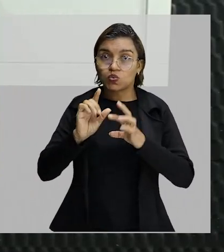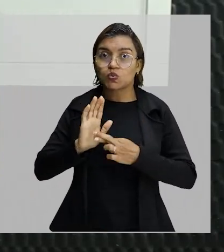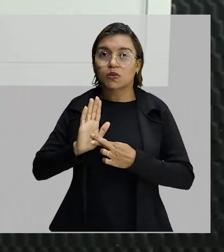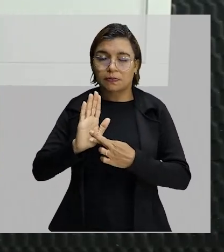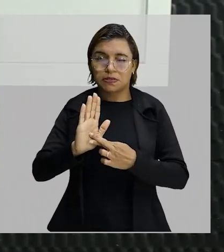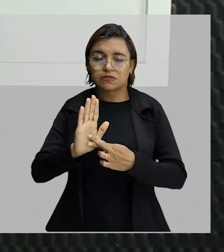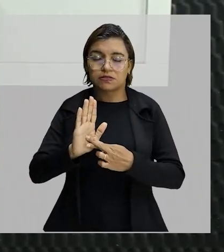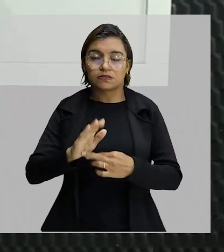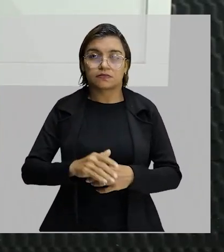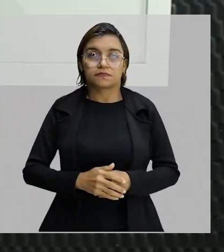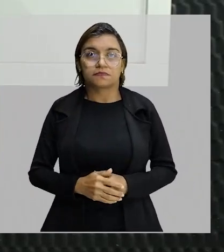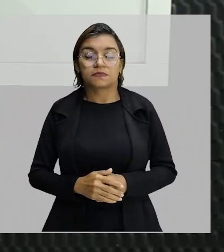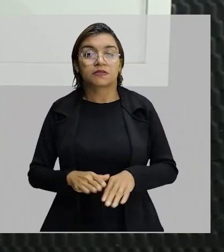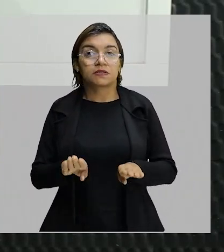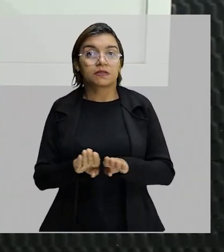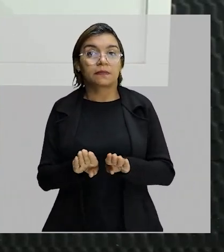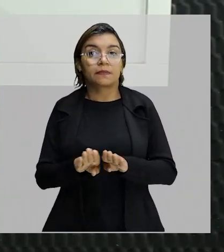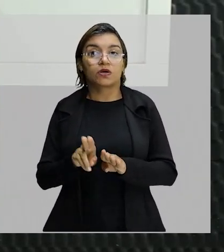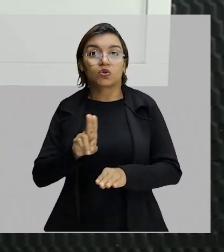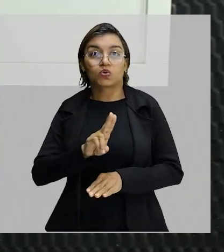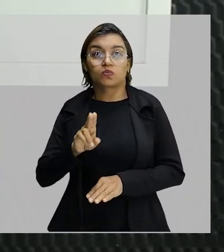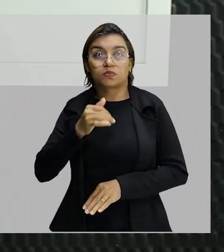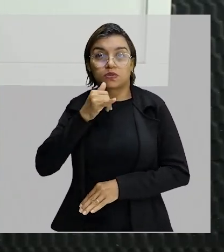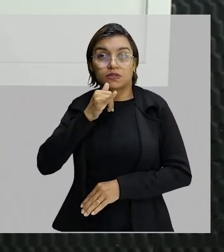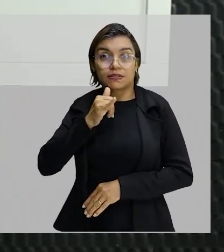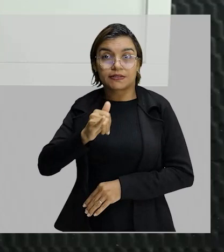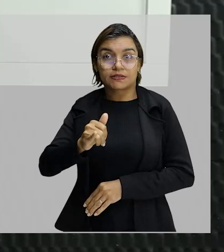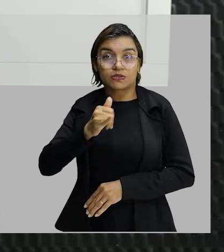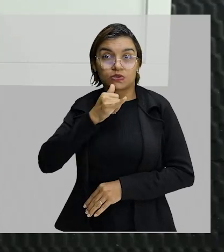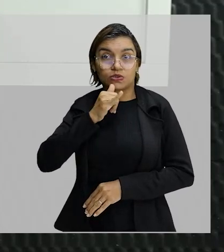capacidade térmica, também chamado de energia